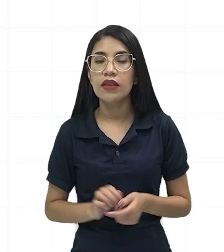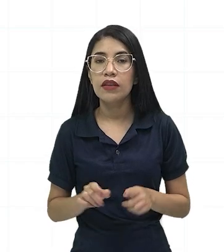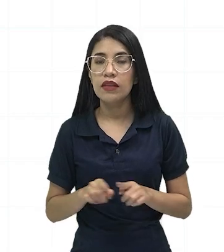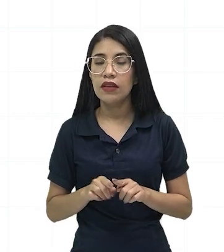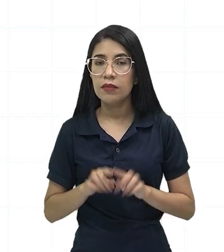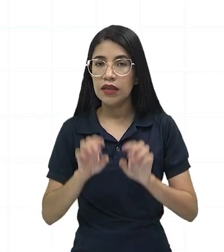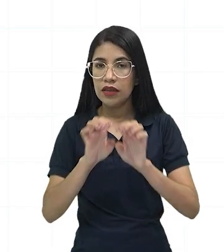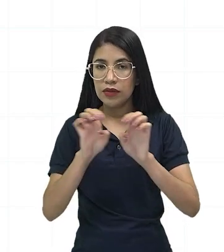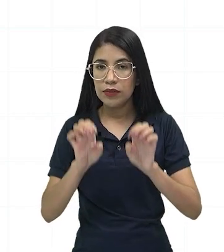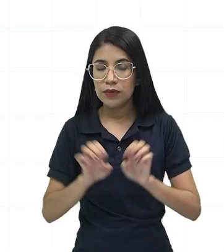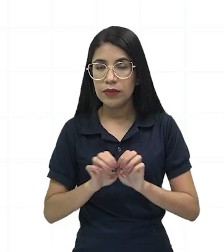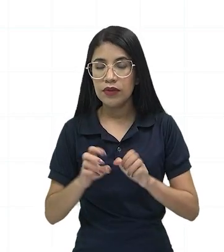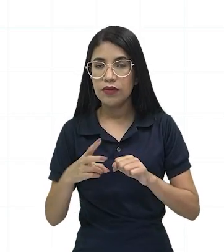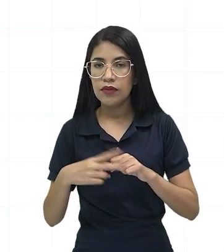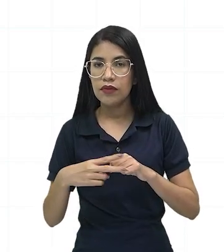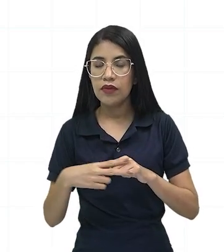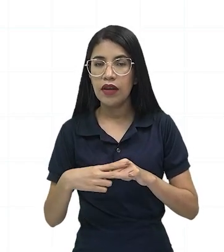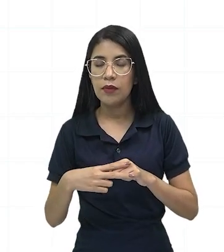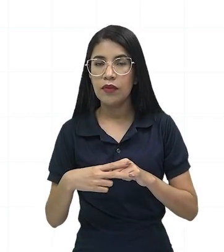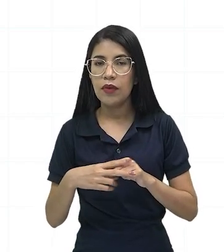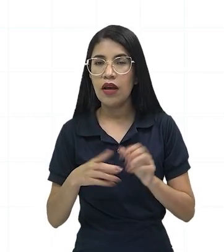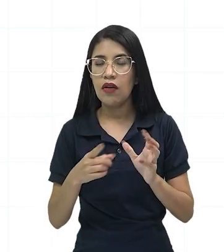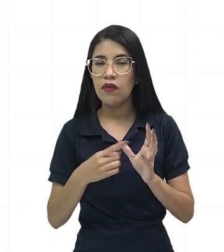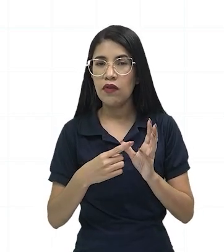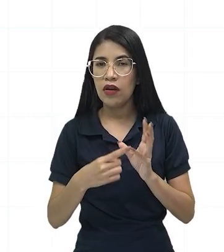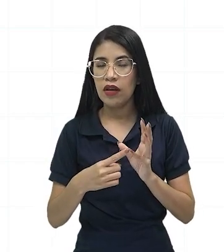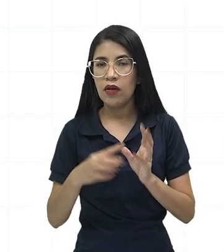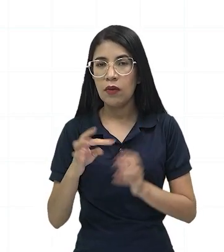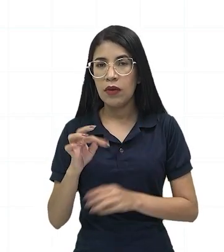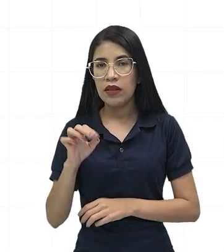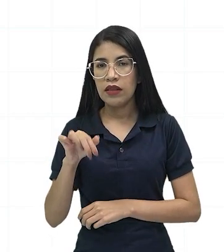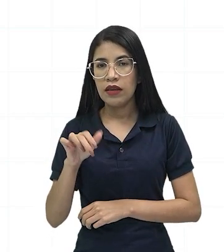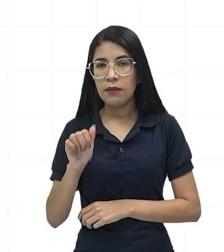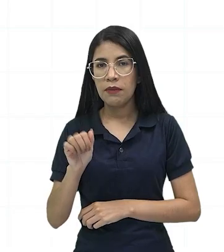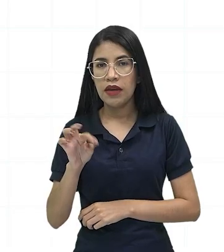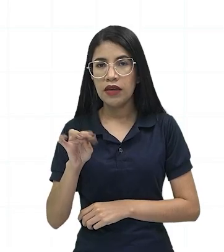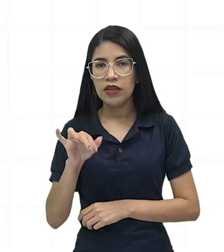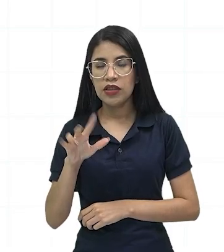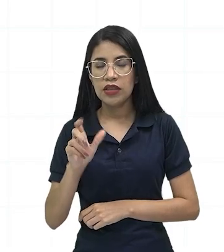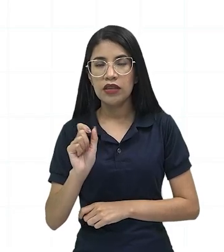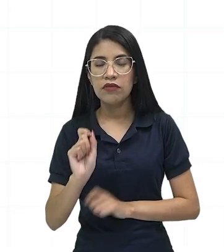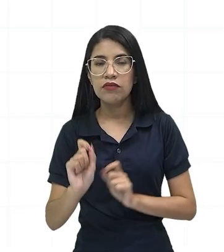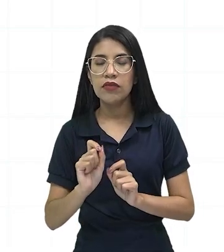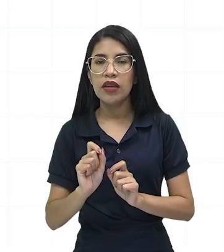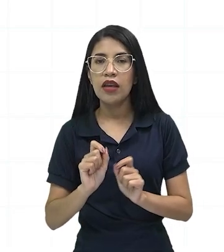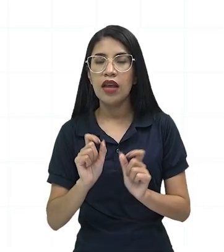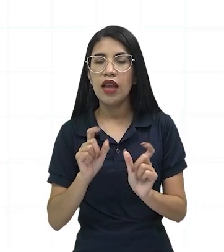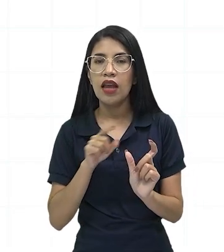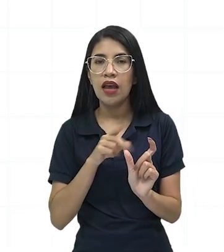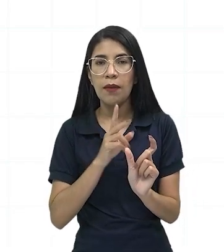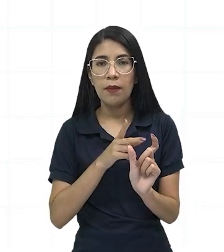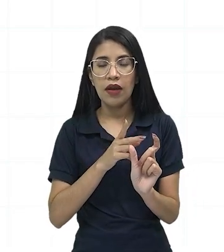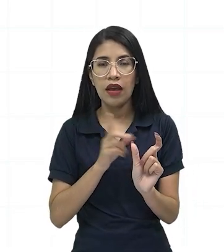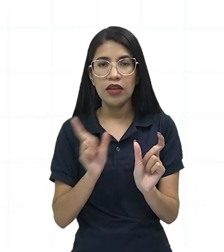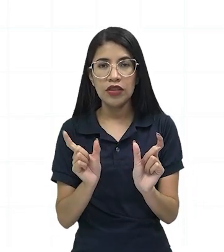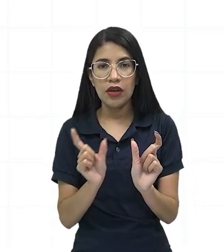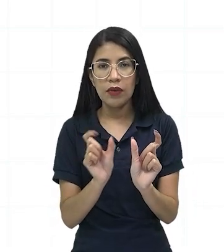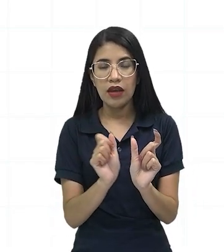estrutura verbal a vogal temática. É a vogal que se une ao radical da palavra.